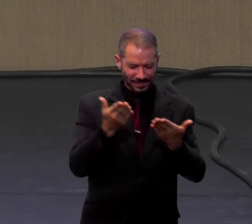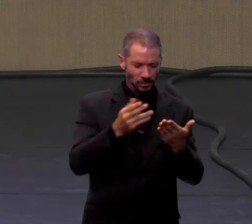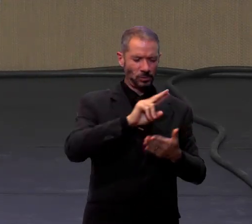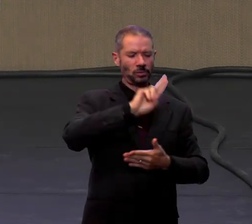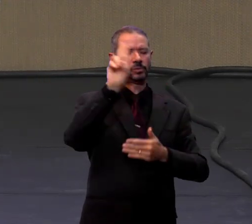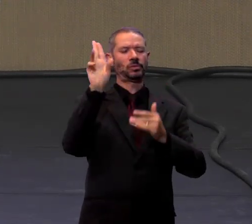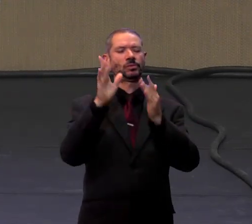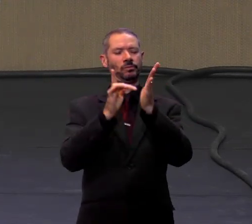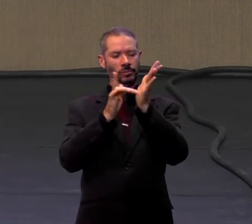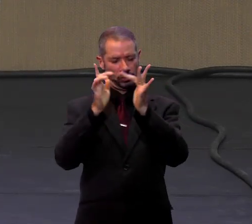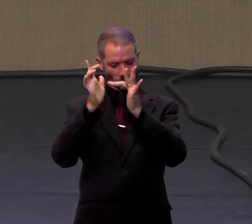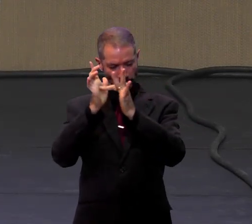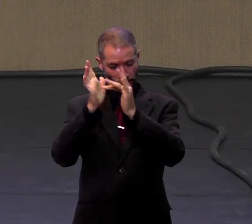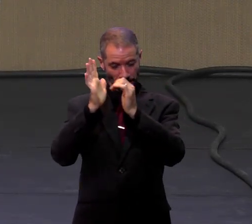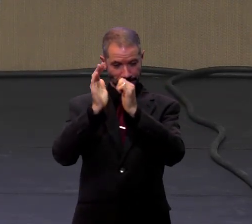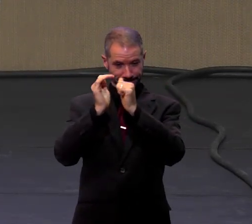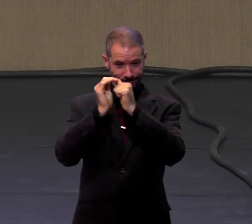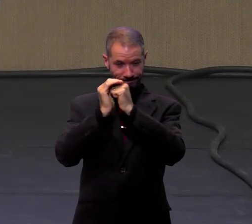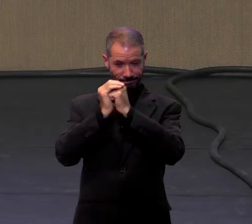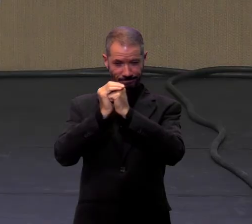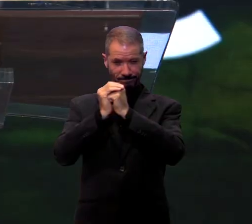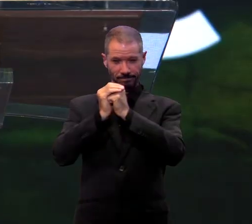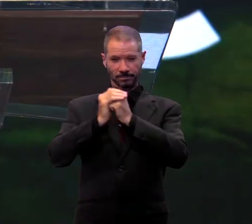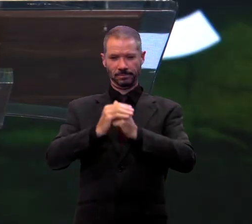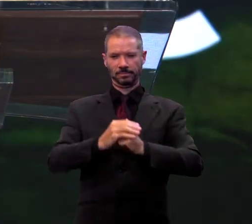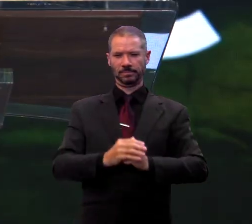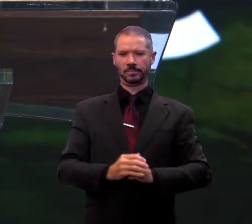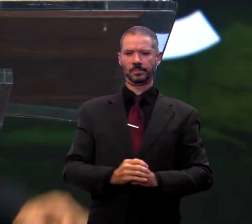de Jesus. Amém. Amém.